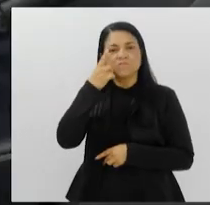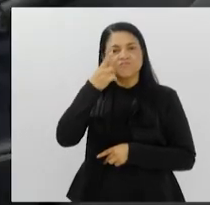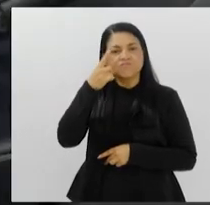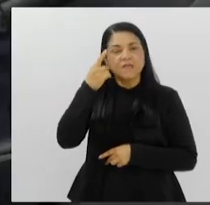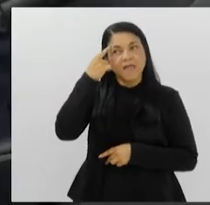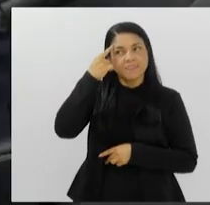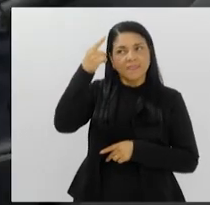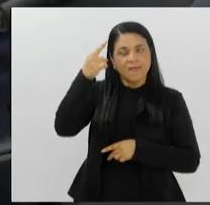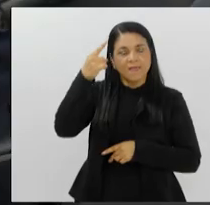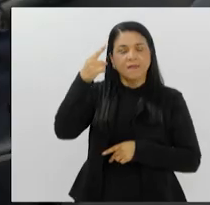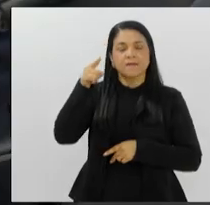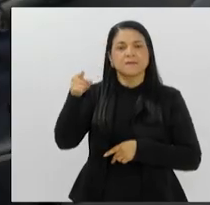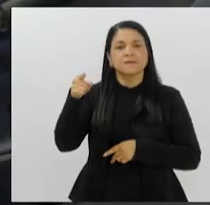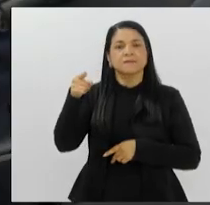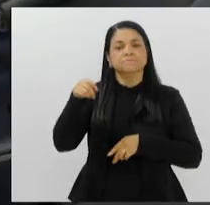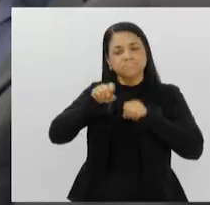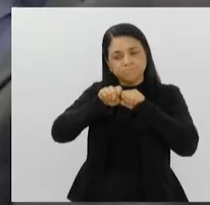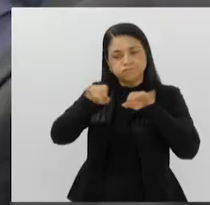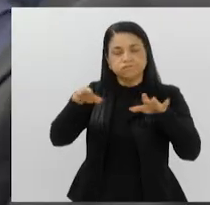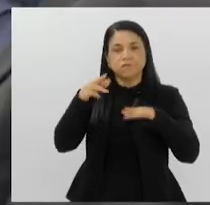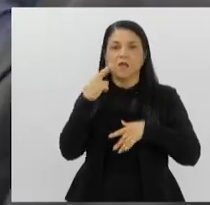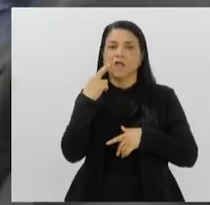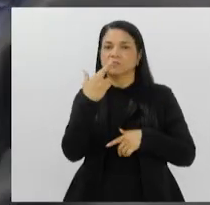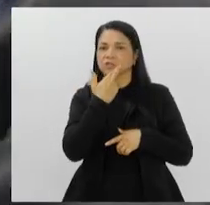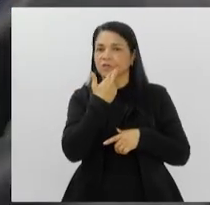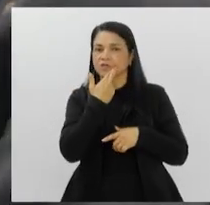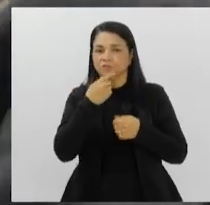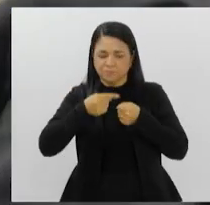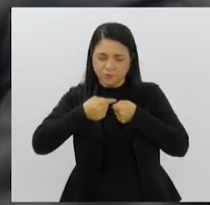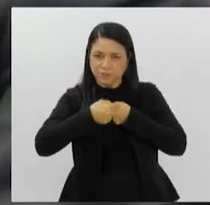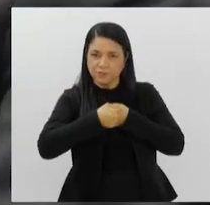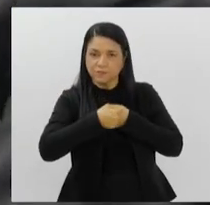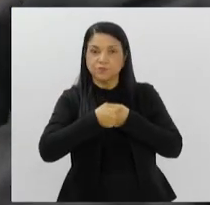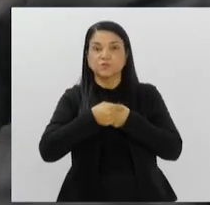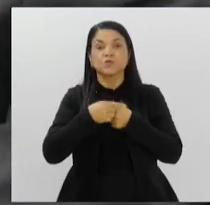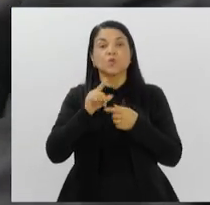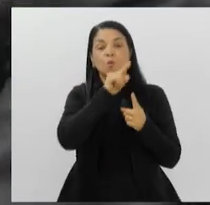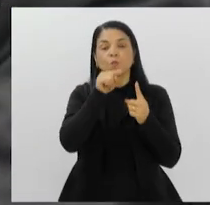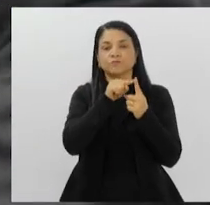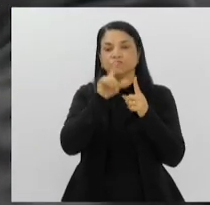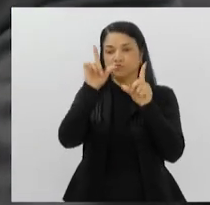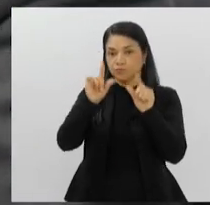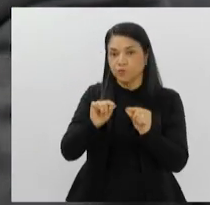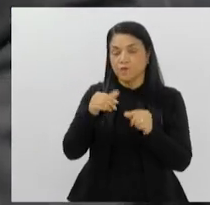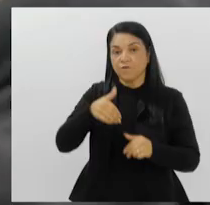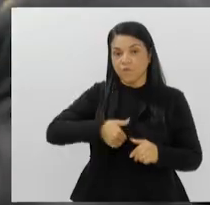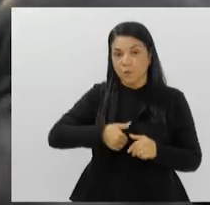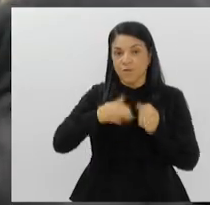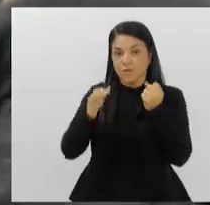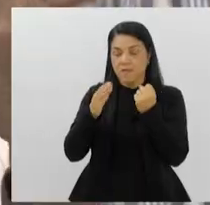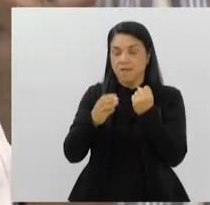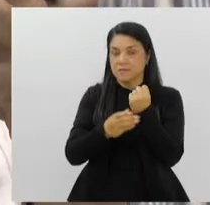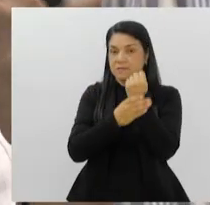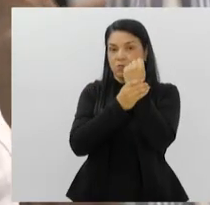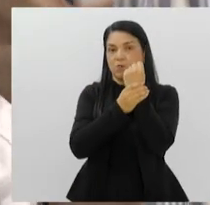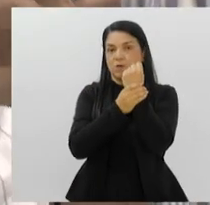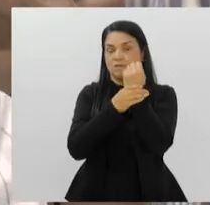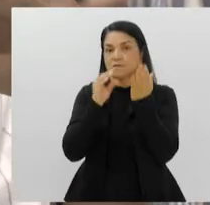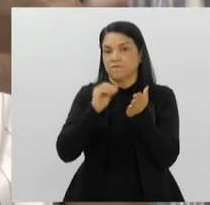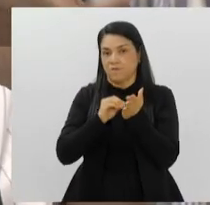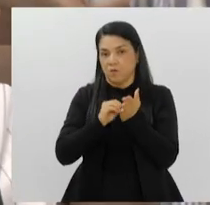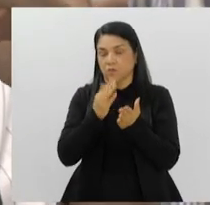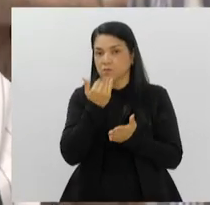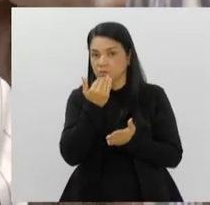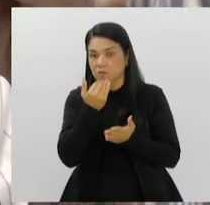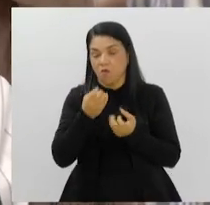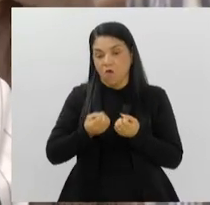levar o restaurante a mais municípios, com o objetivo de reduzir a fome e a insegurança alimentar e nutricional, com a oferta